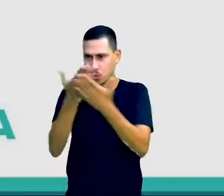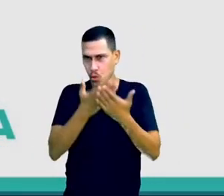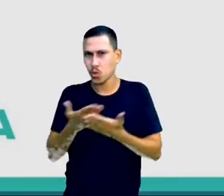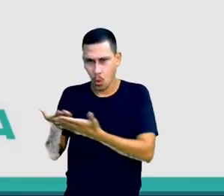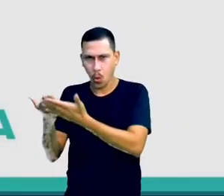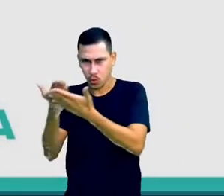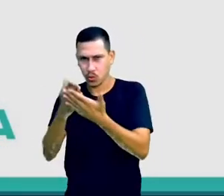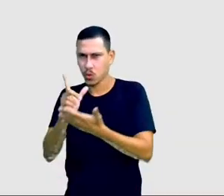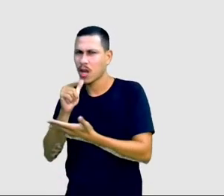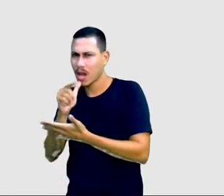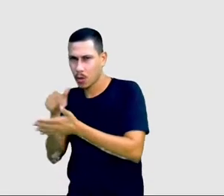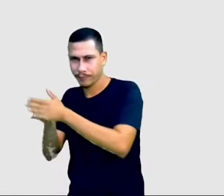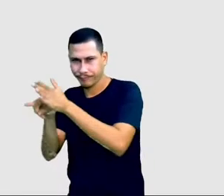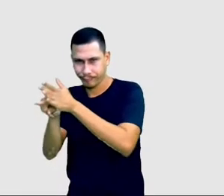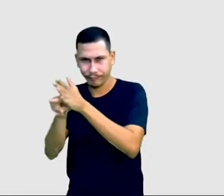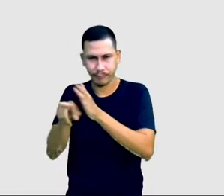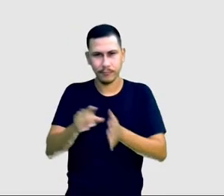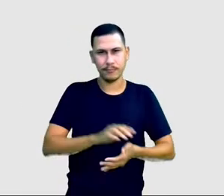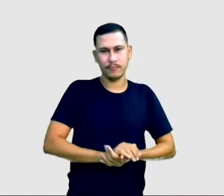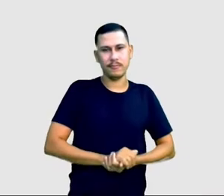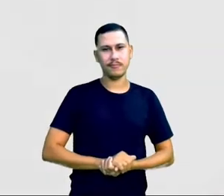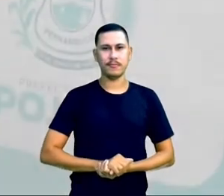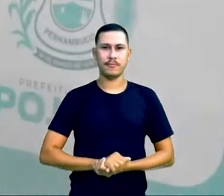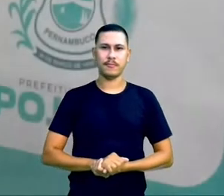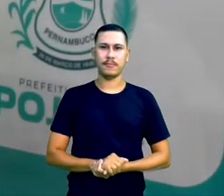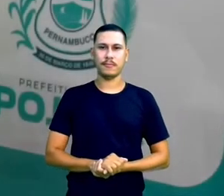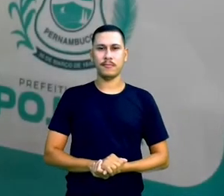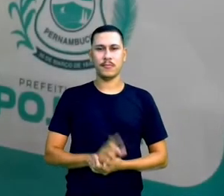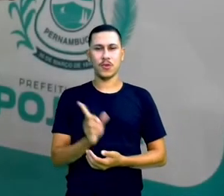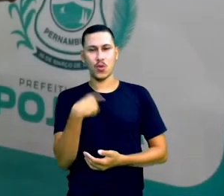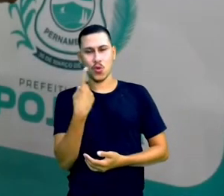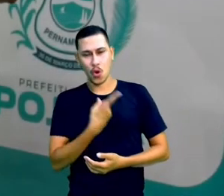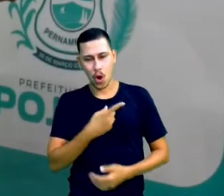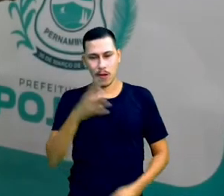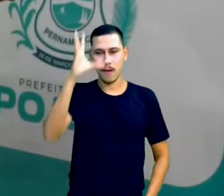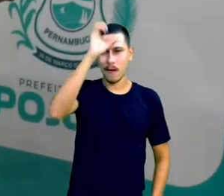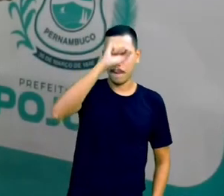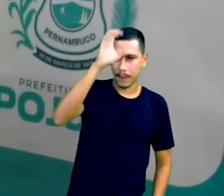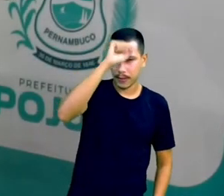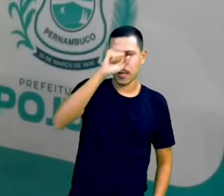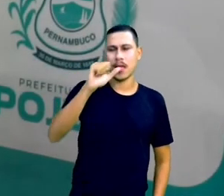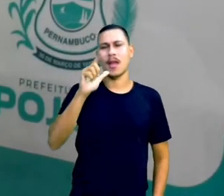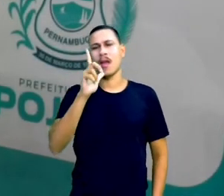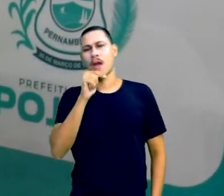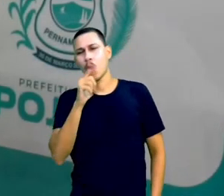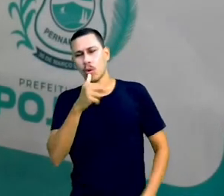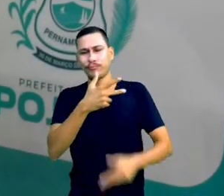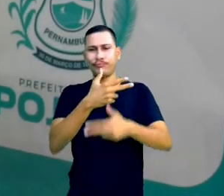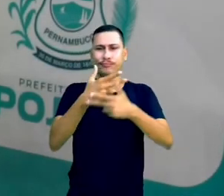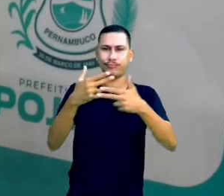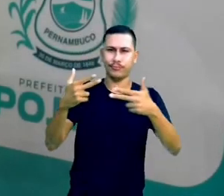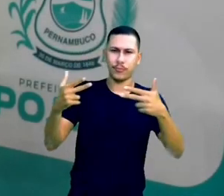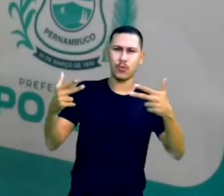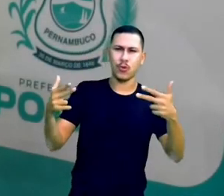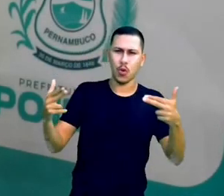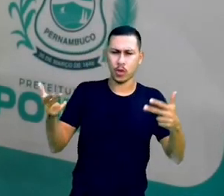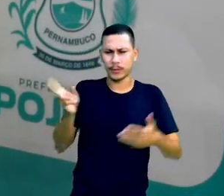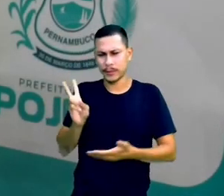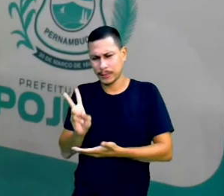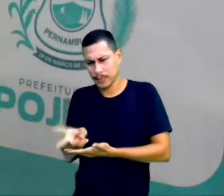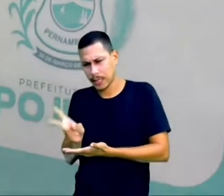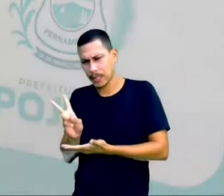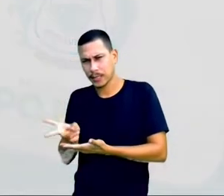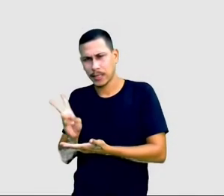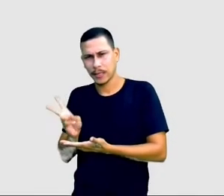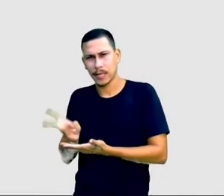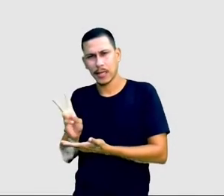hidrografia. Vamos lá? Bem, pessoal, a gente vai falar da água e a água está constantemente